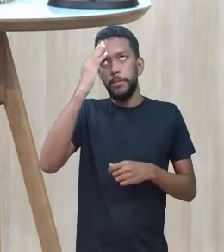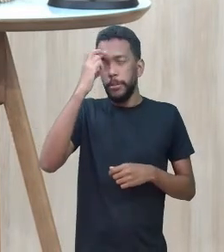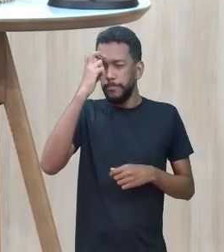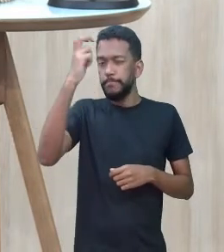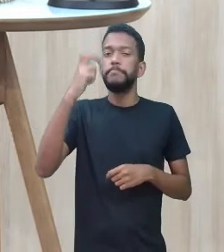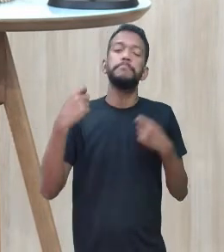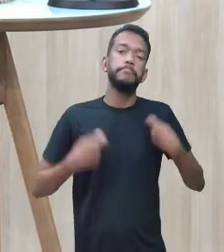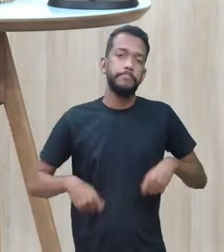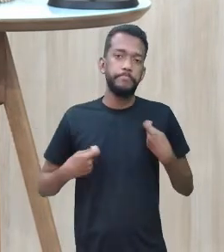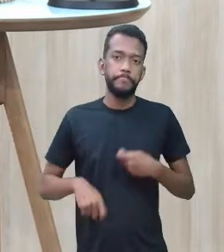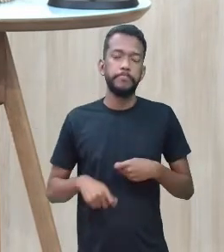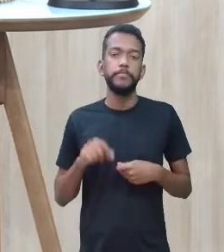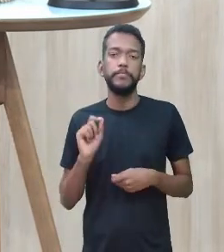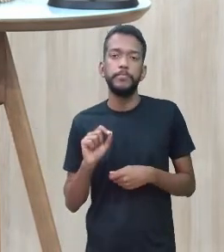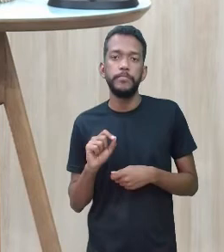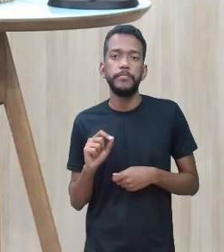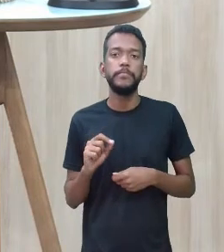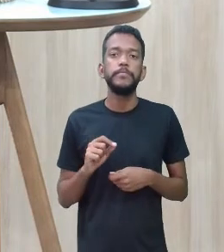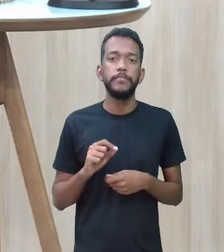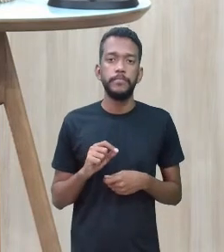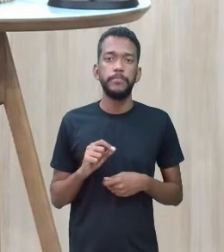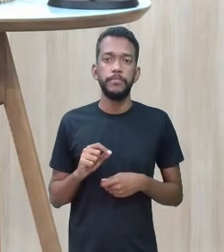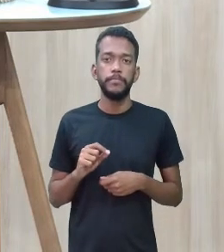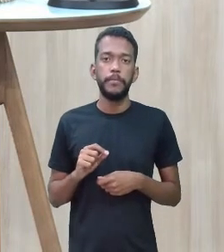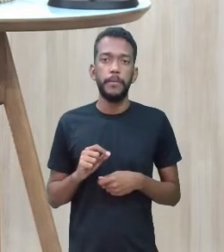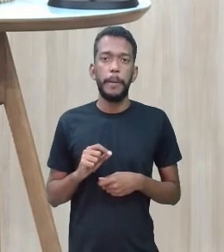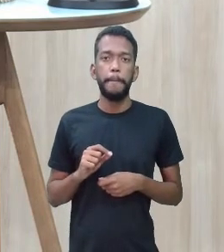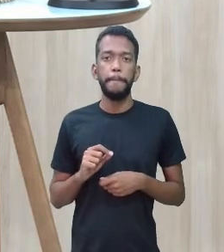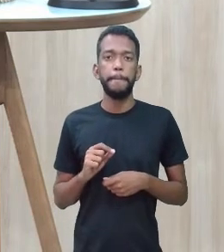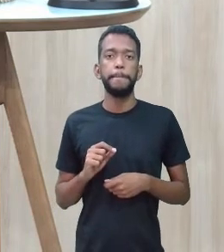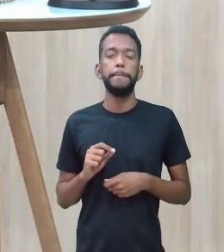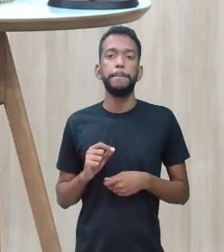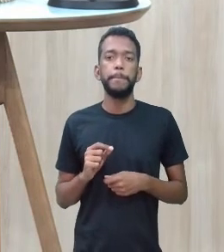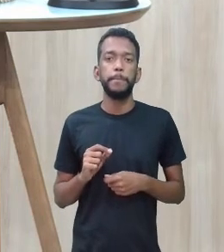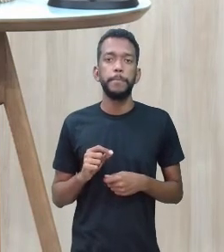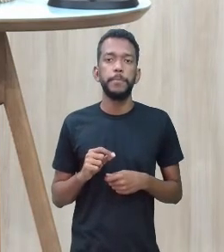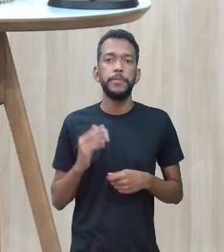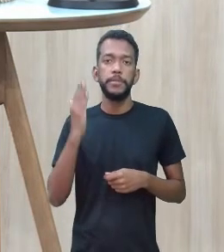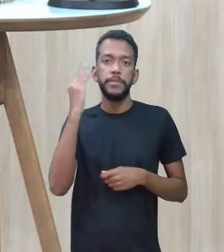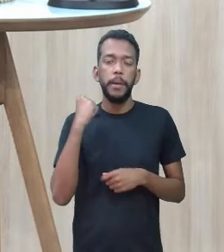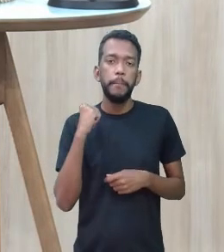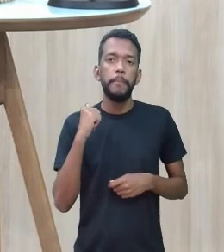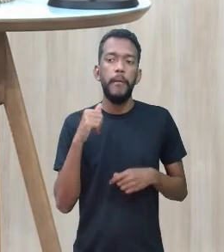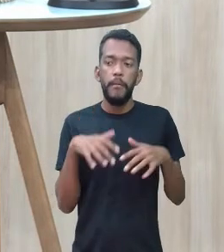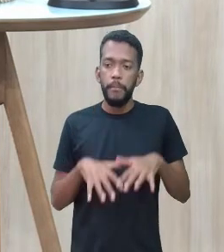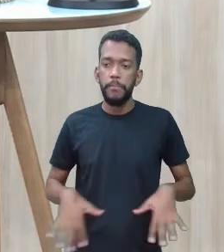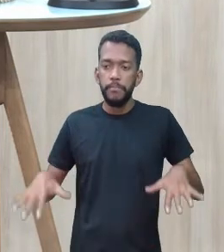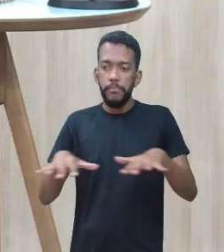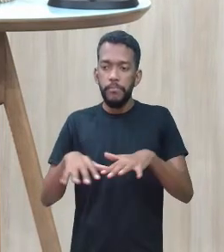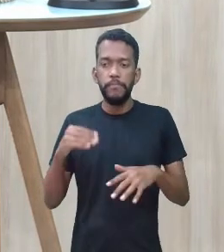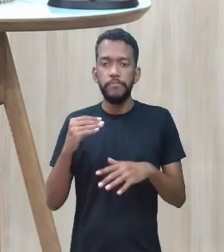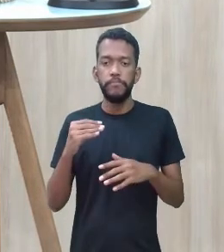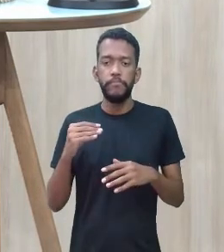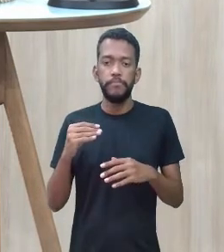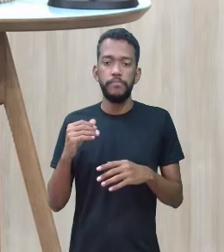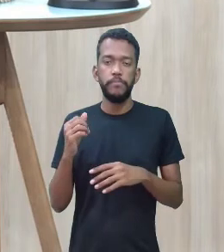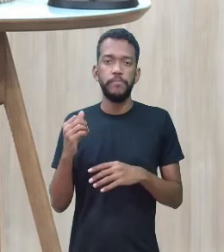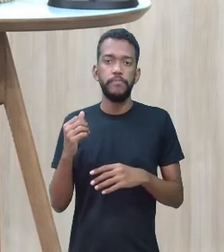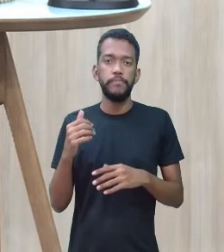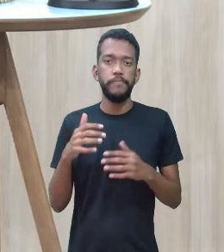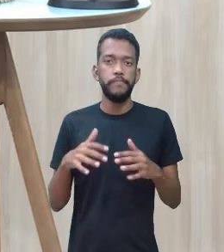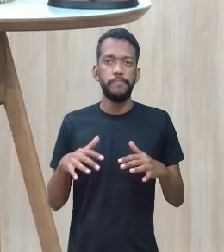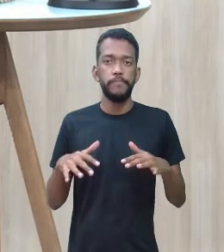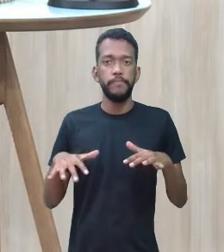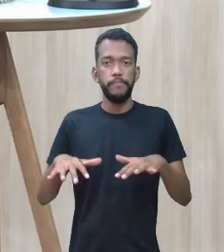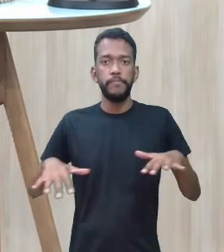é preciso fazer uma pesquisa a fundo, saber os hábitos da espécie. Então, é muito comum a gente fazer isso com alguns